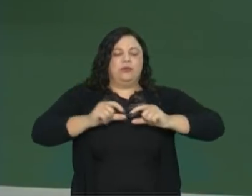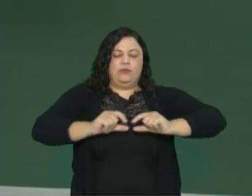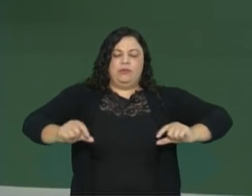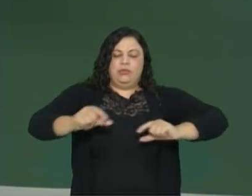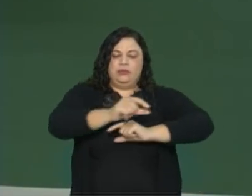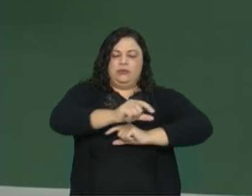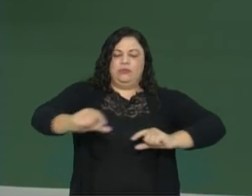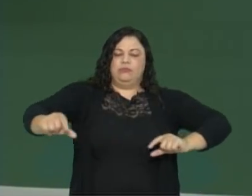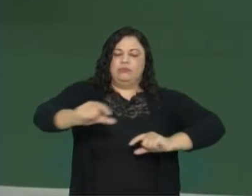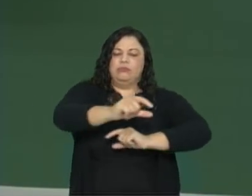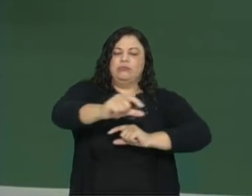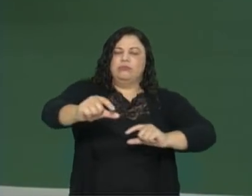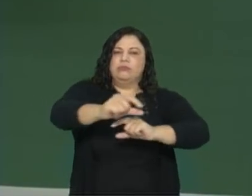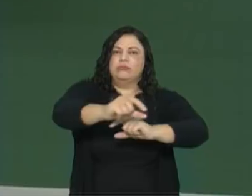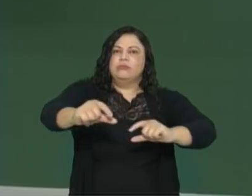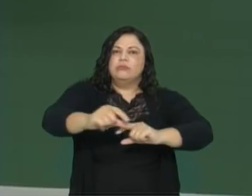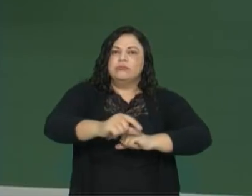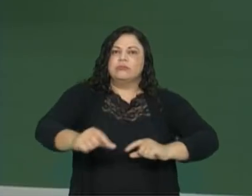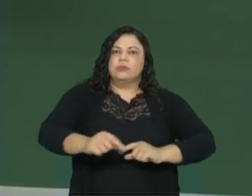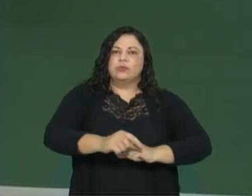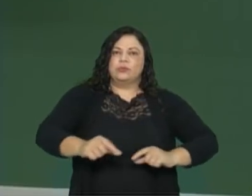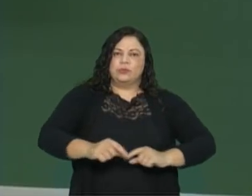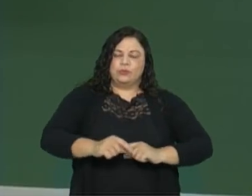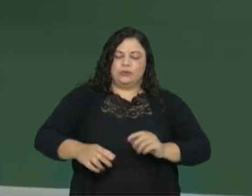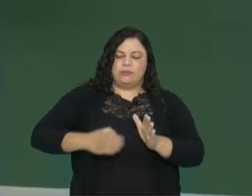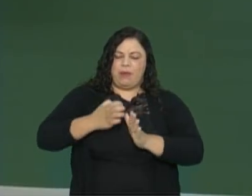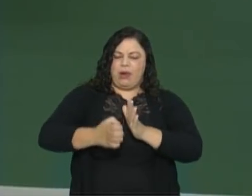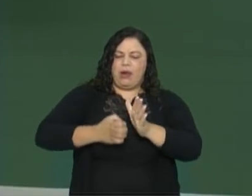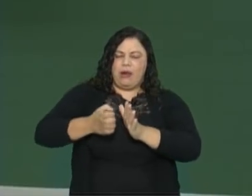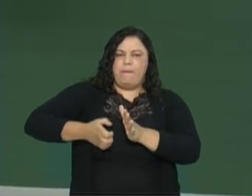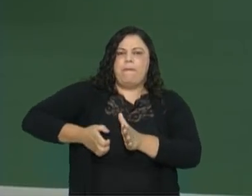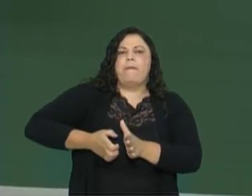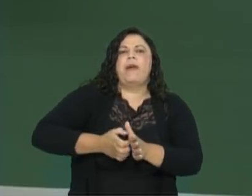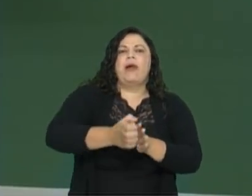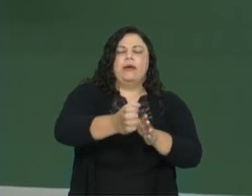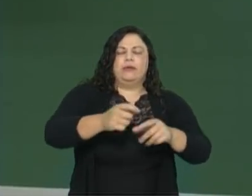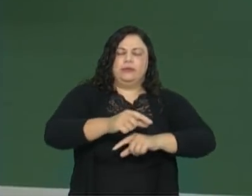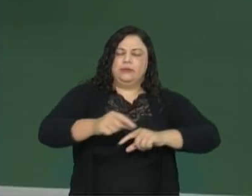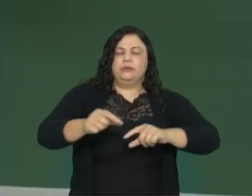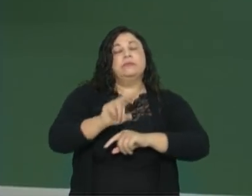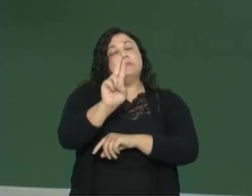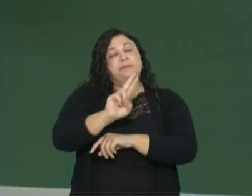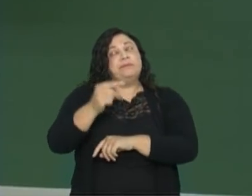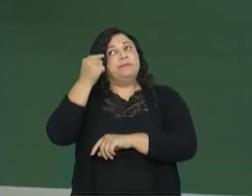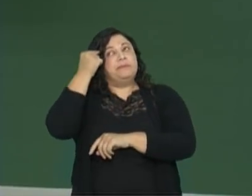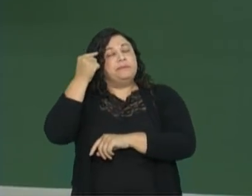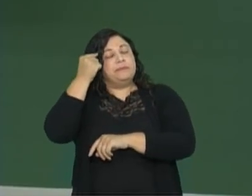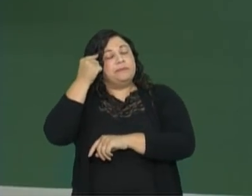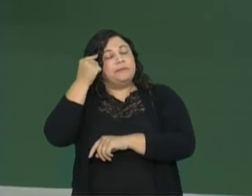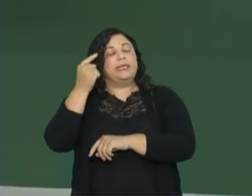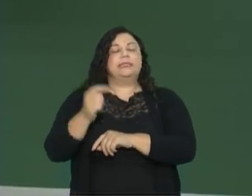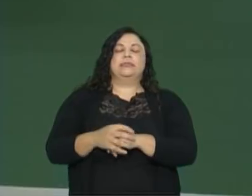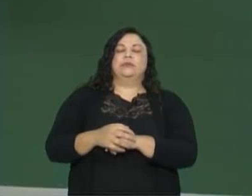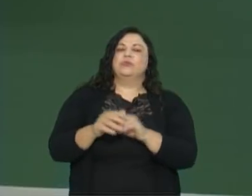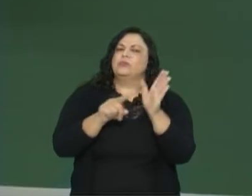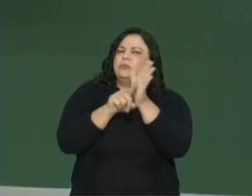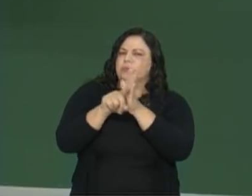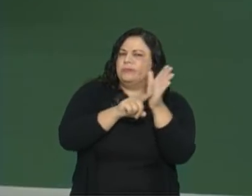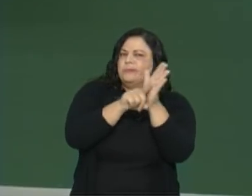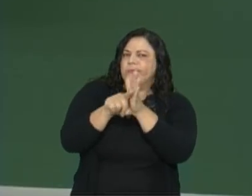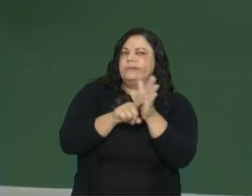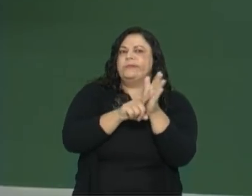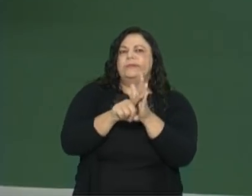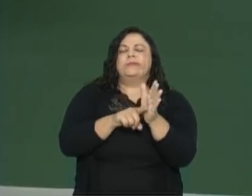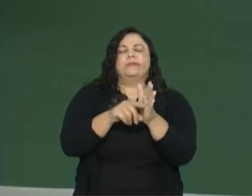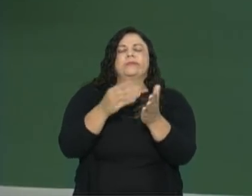quê? Por causa da alta condutividade elétrica e poder usar a flutuação por magnetismo. Ainda está na fase de estudos, mas não